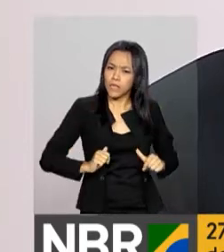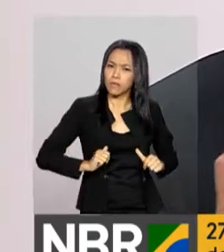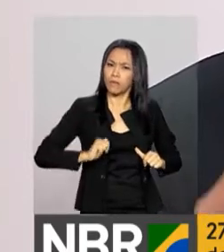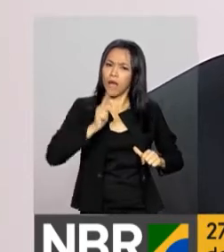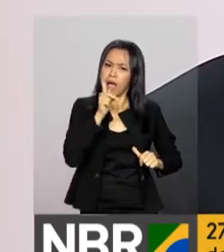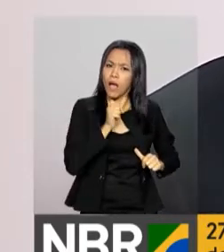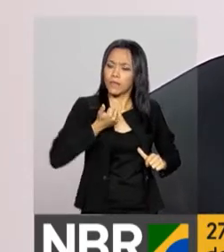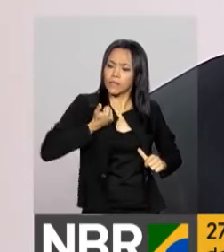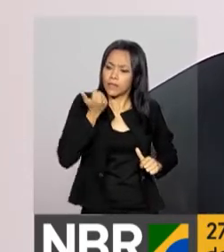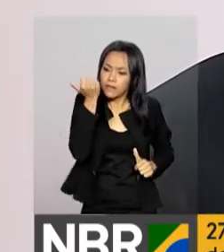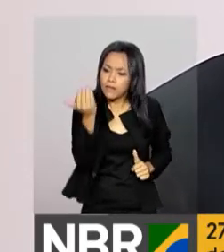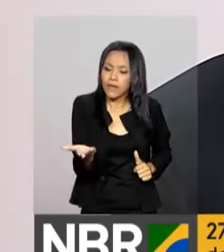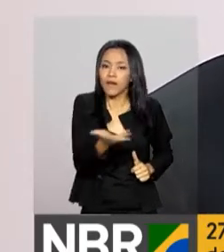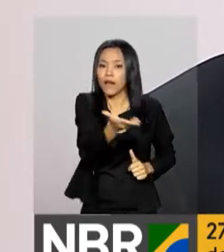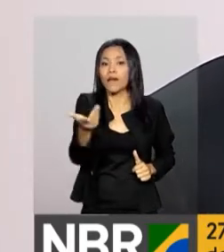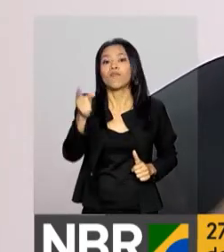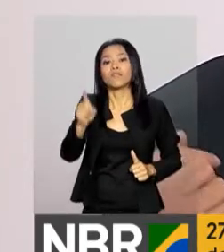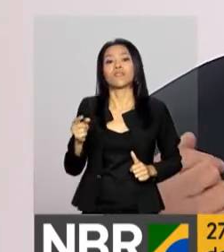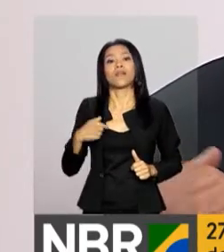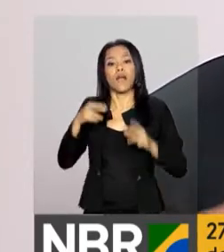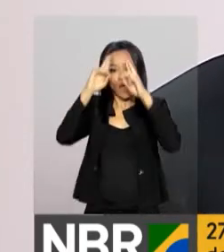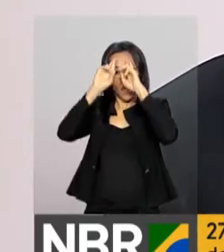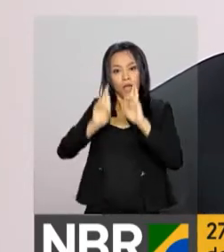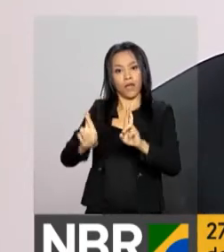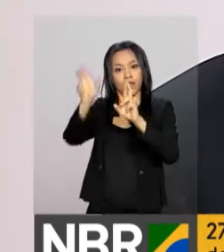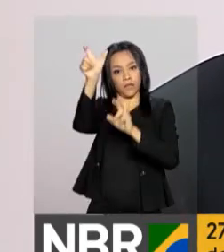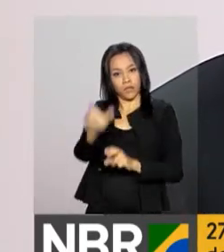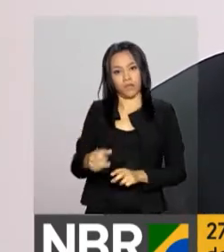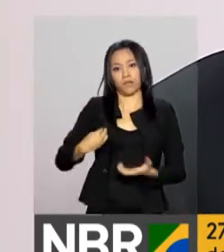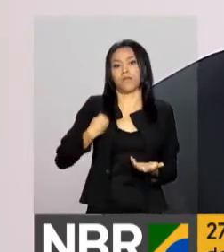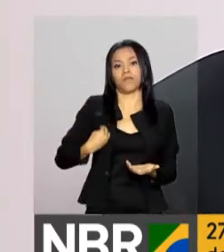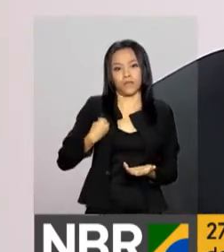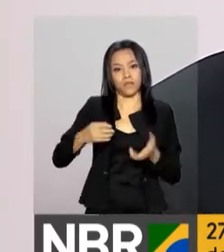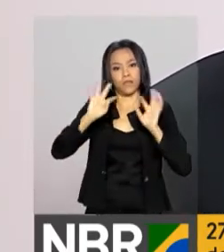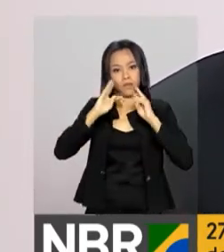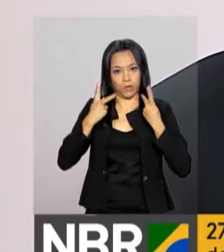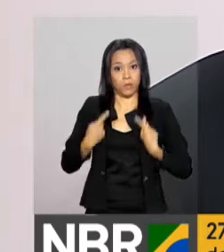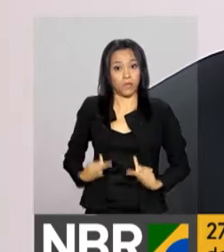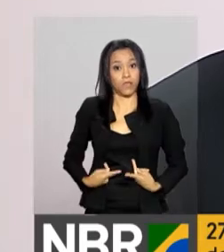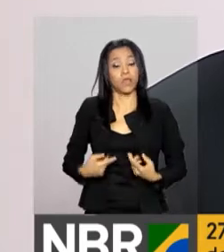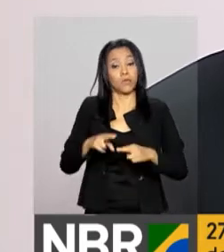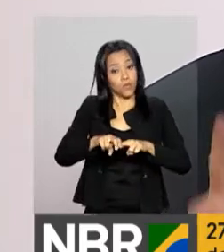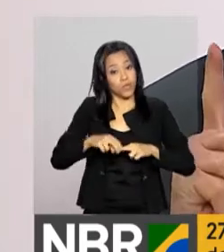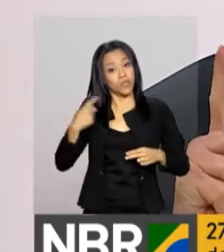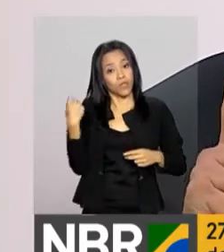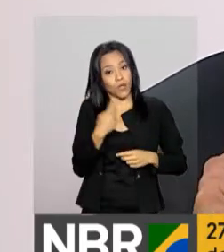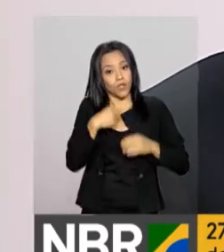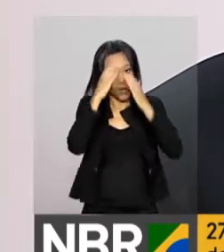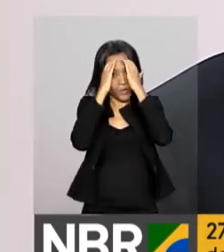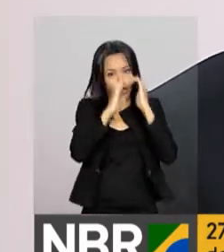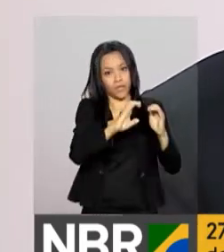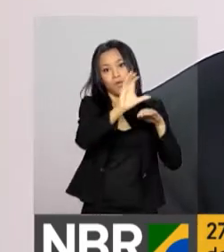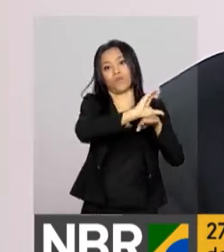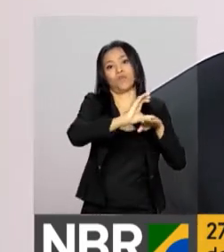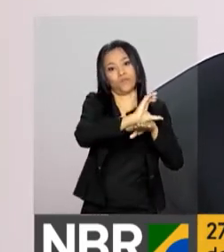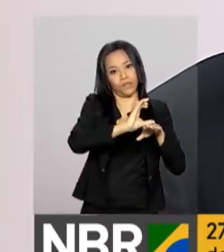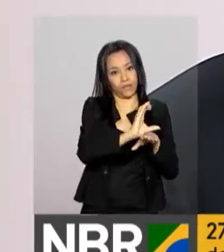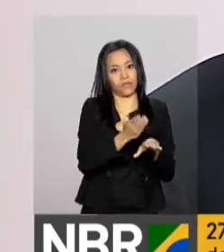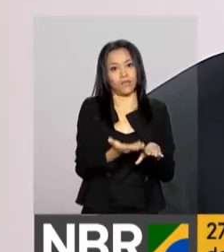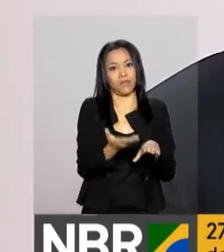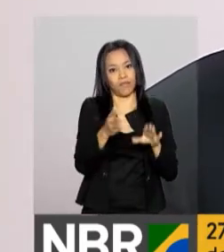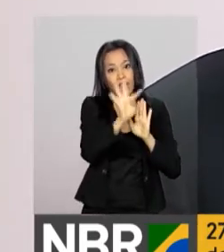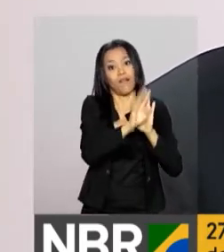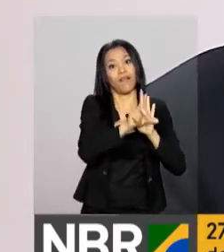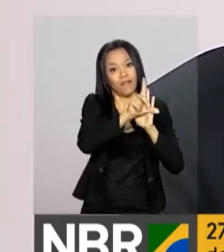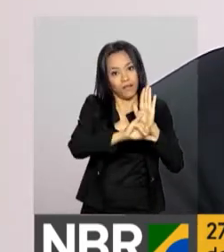você está dignificando a vida humana e portanto com isso nós cumprimos a constituição federal aliás o que mais se faz